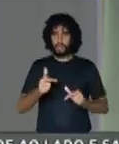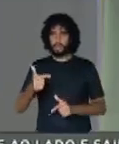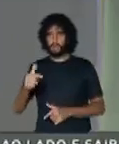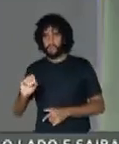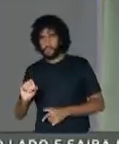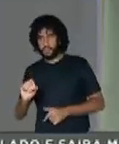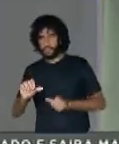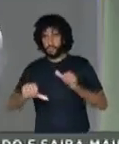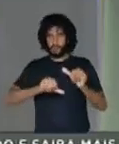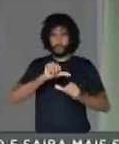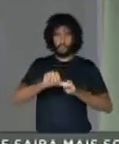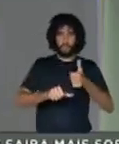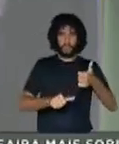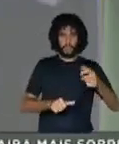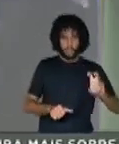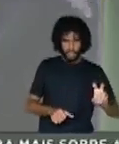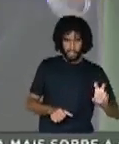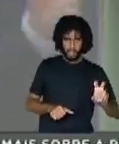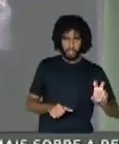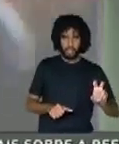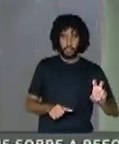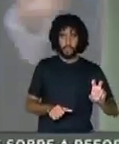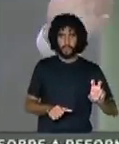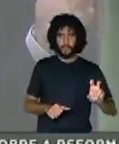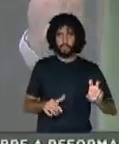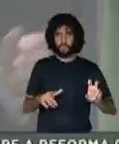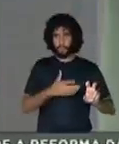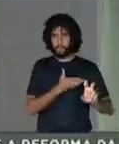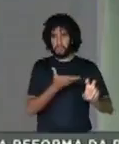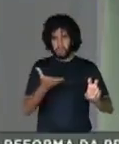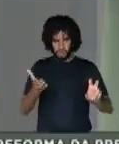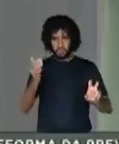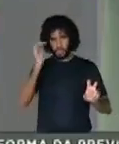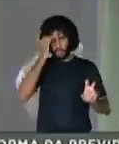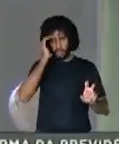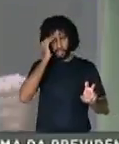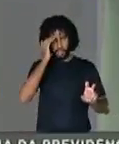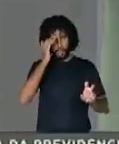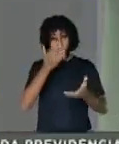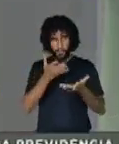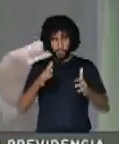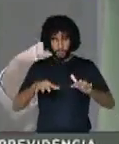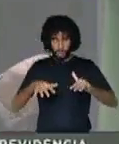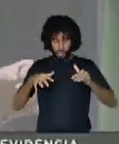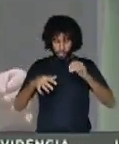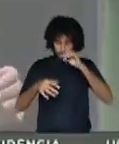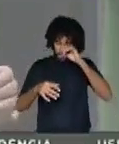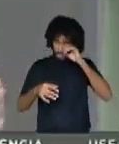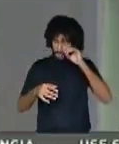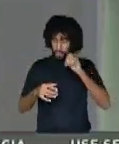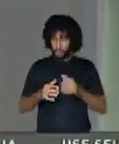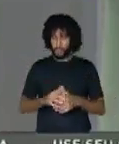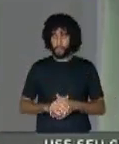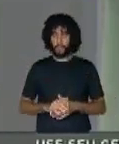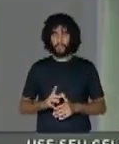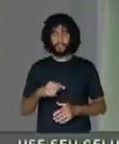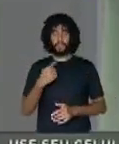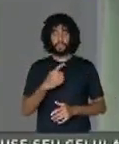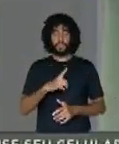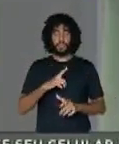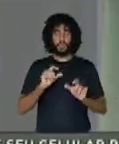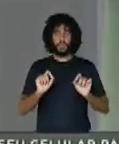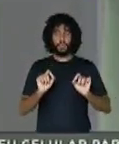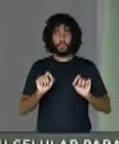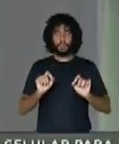para 15 anos, teve aqui a compreensão madura desse plenário por sua grande maioria. E nós tivemos